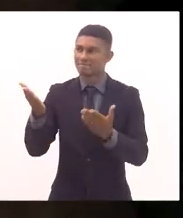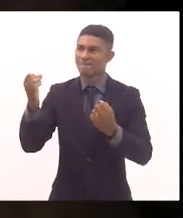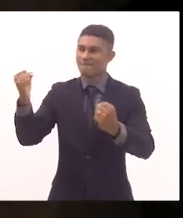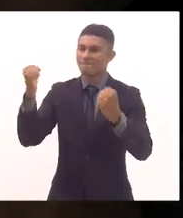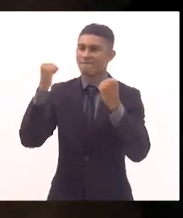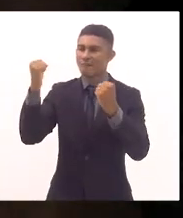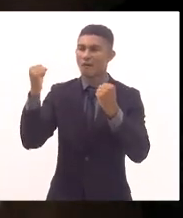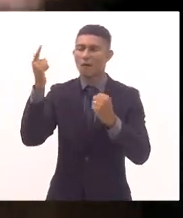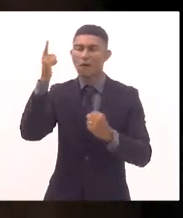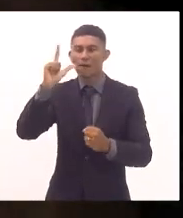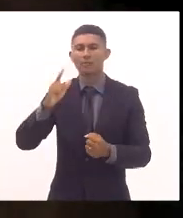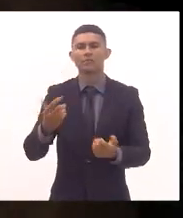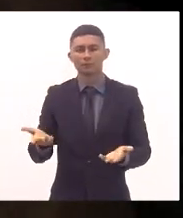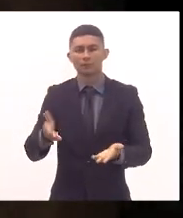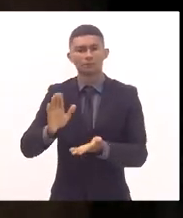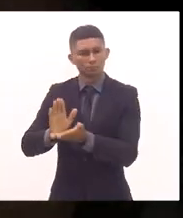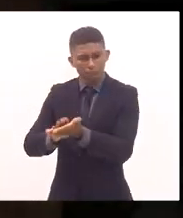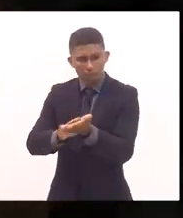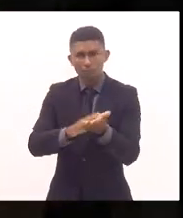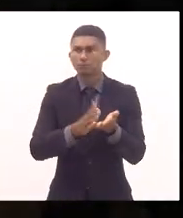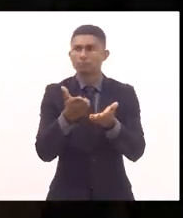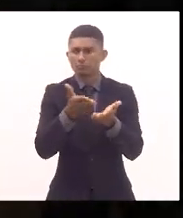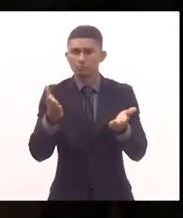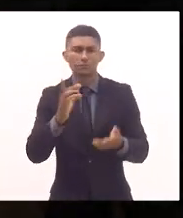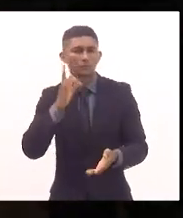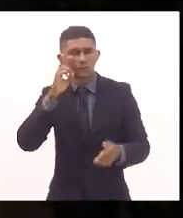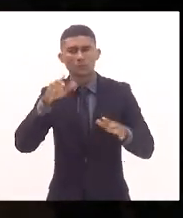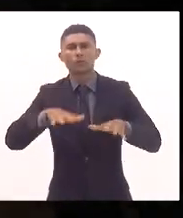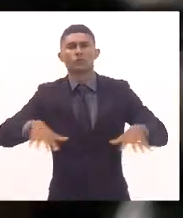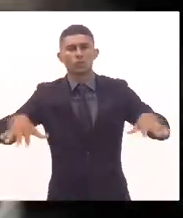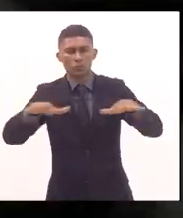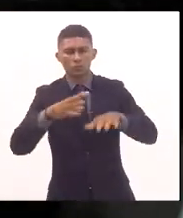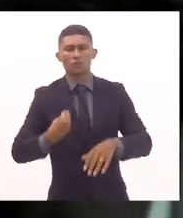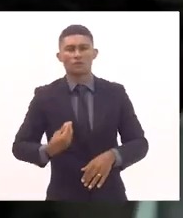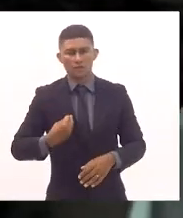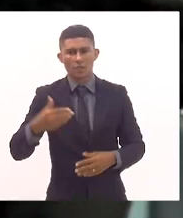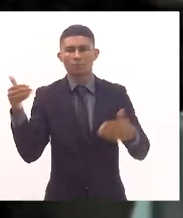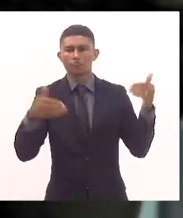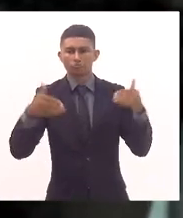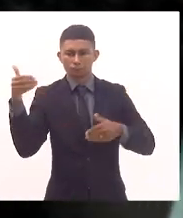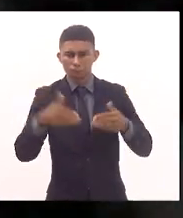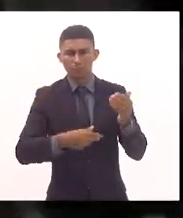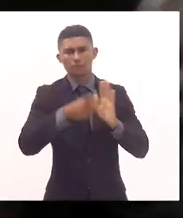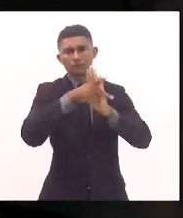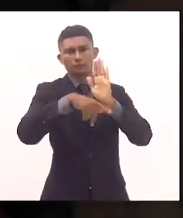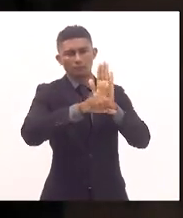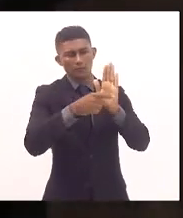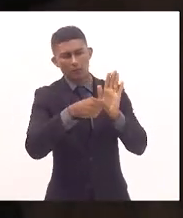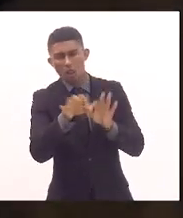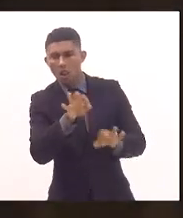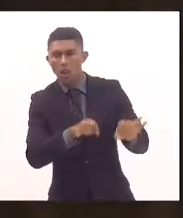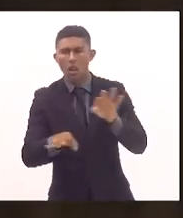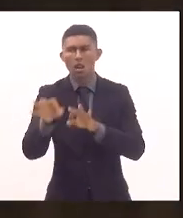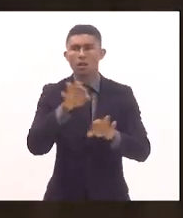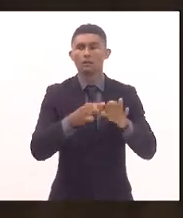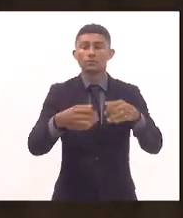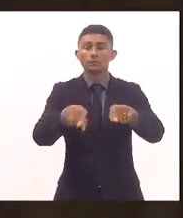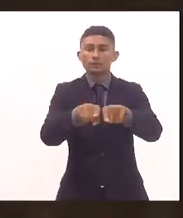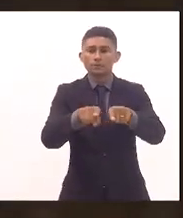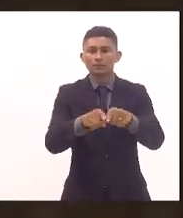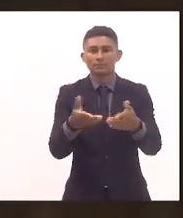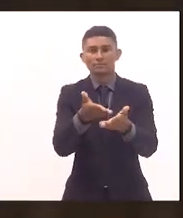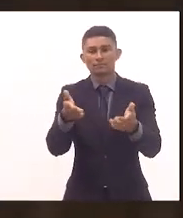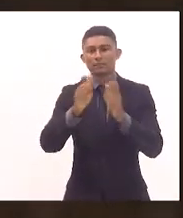forte. Parabenizar a todos os deputados que participaram pela elaboração desse projeto final, parabenizar todas